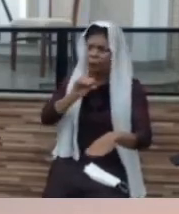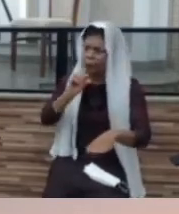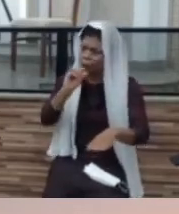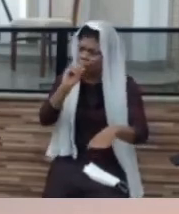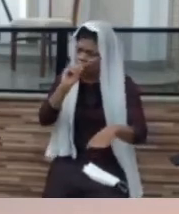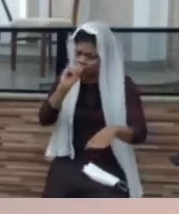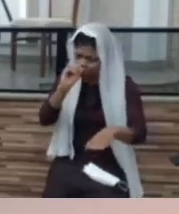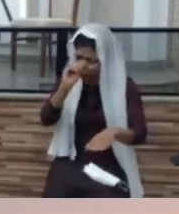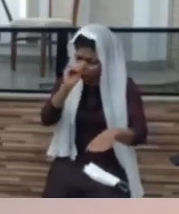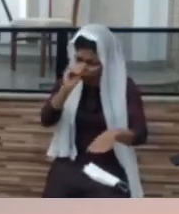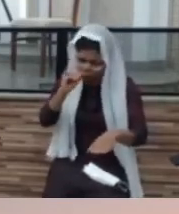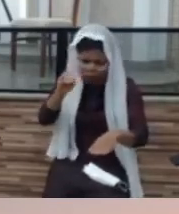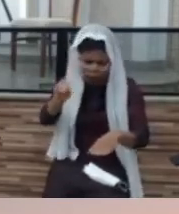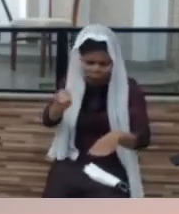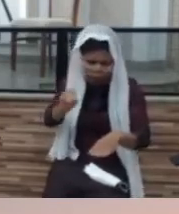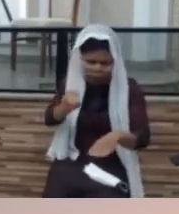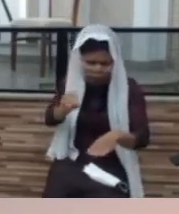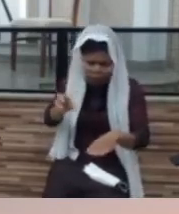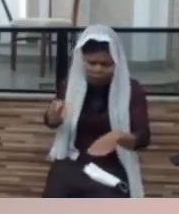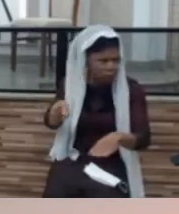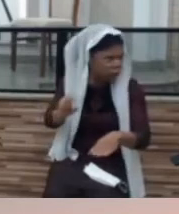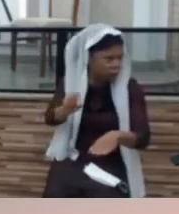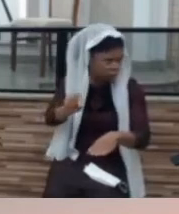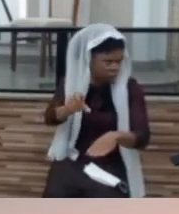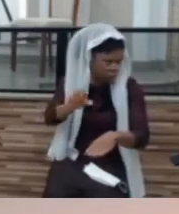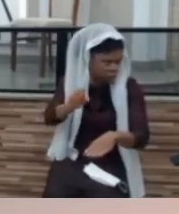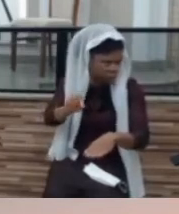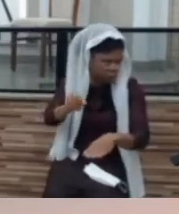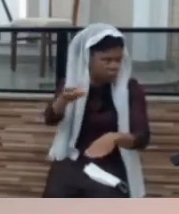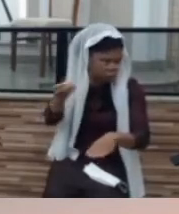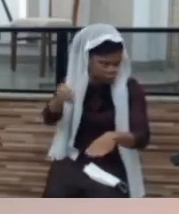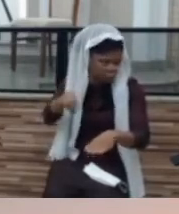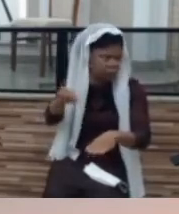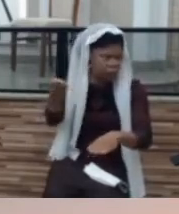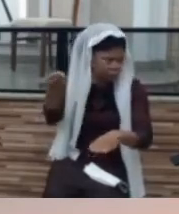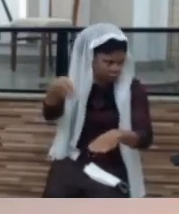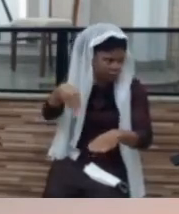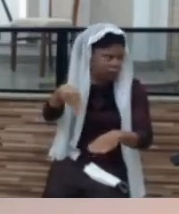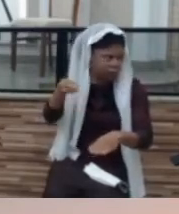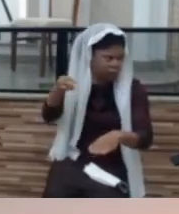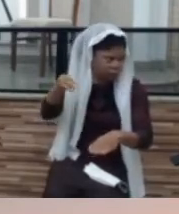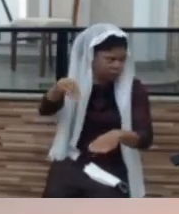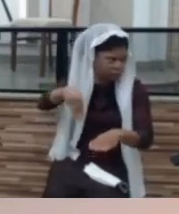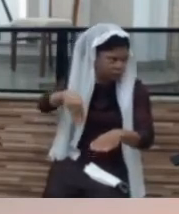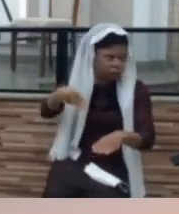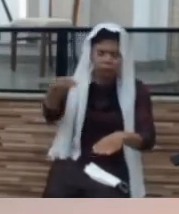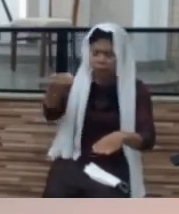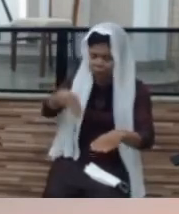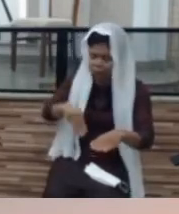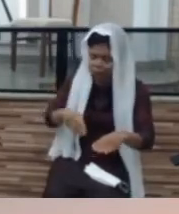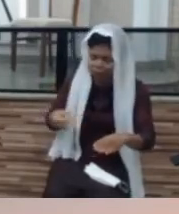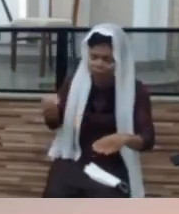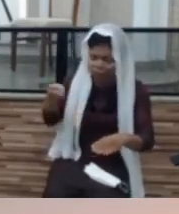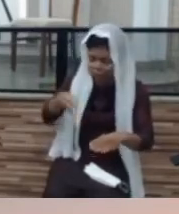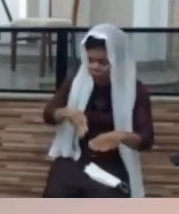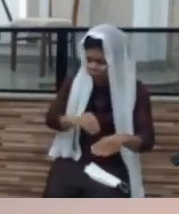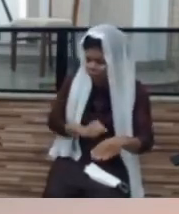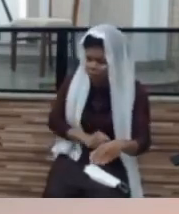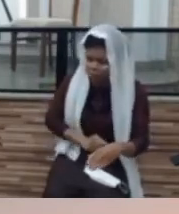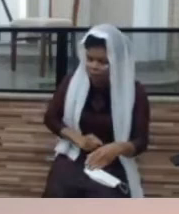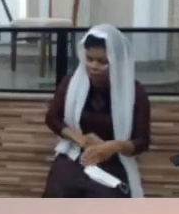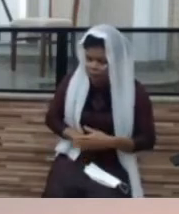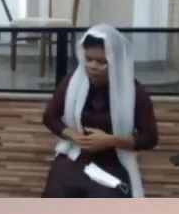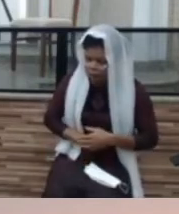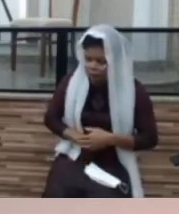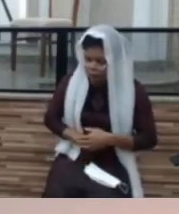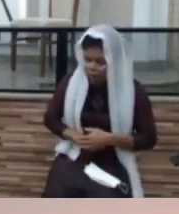fazer uma oferta, se oferta no cartão, se oferta um dinheiro, né, irmão, uma cédula, você faz um pix, essa é a oferta.